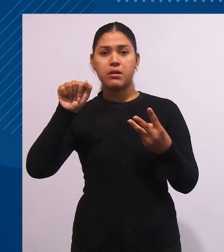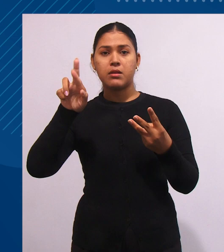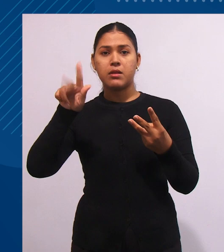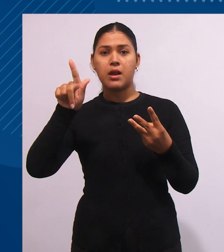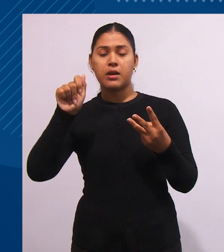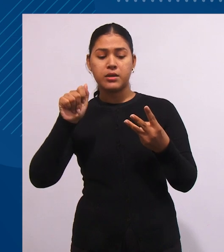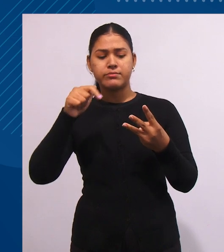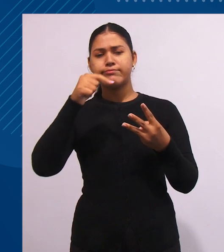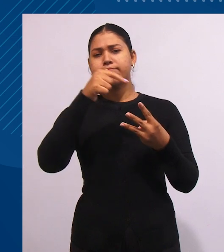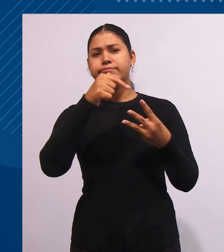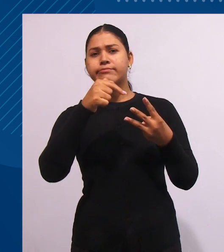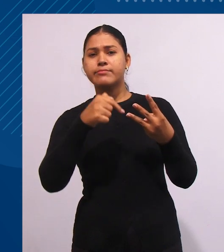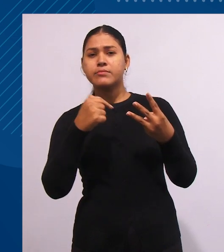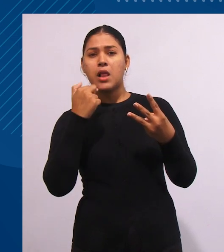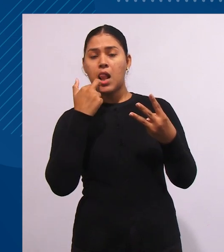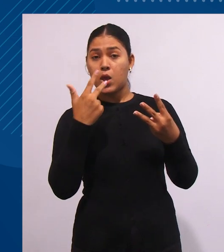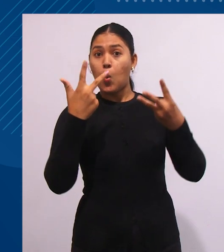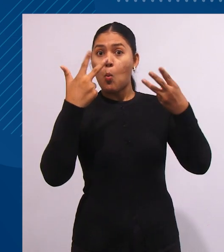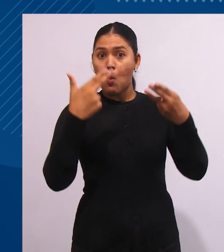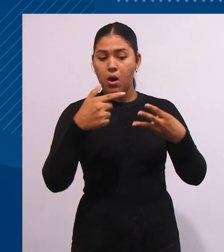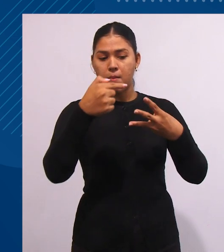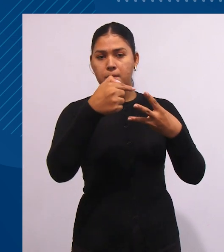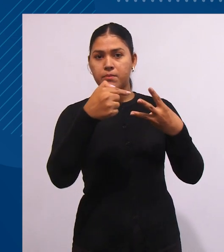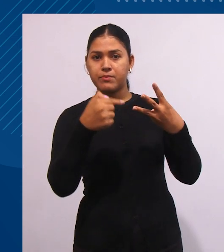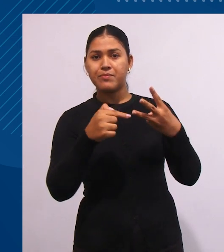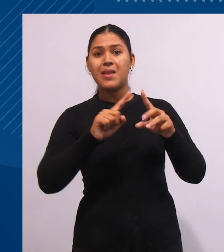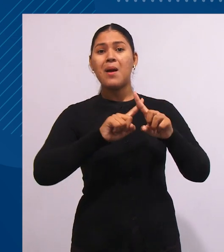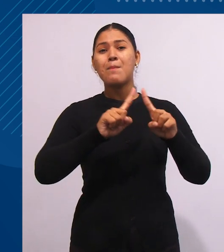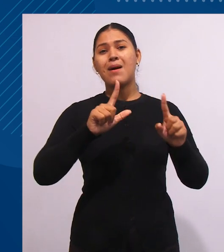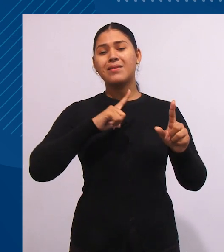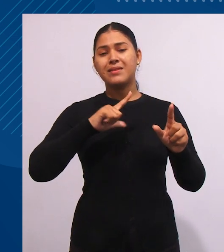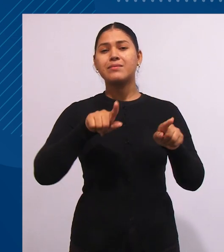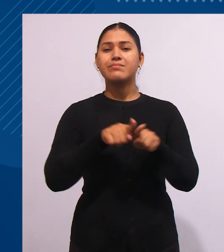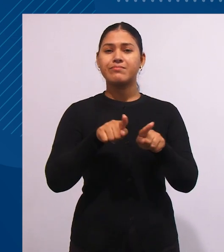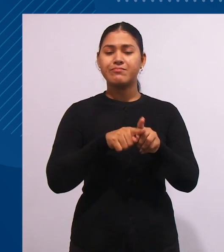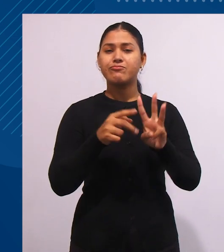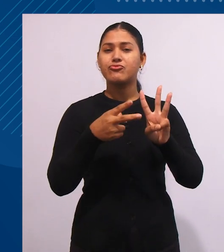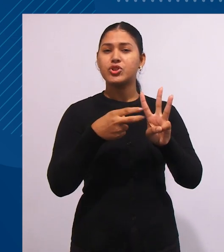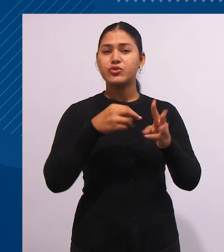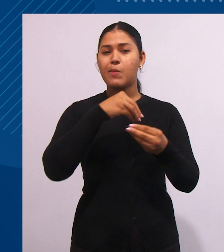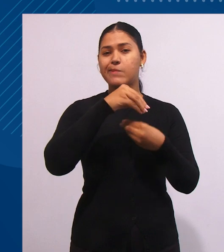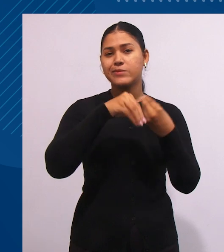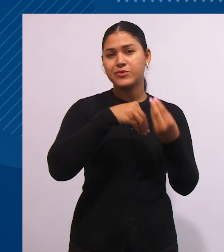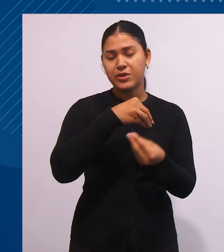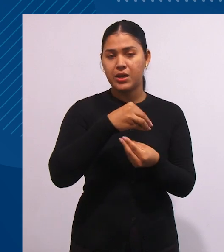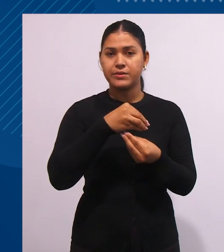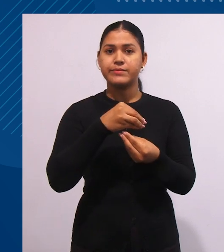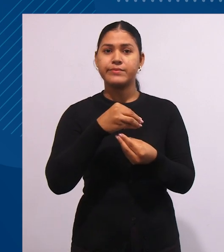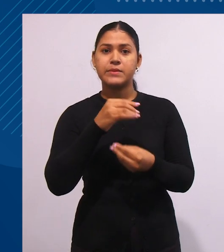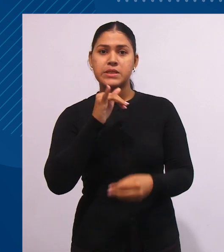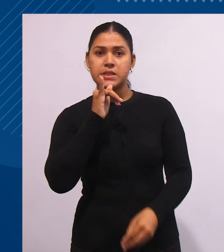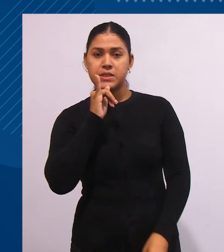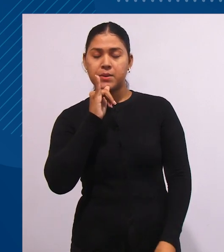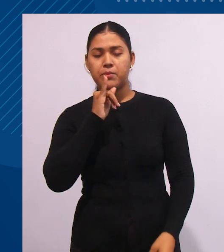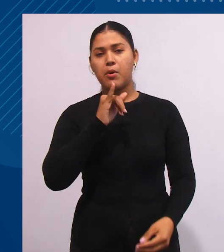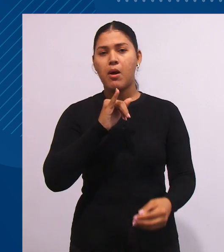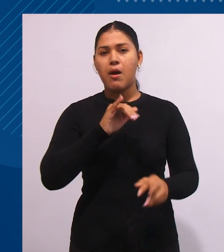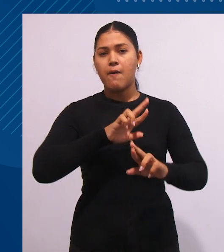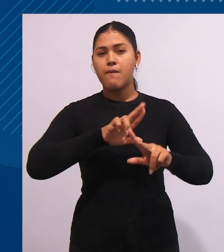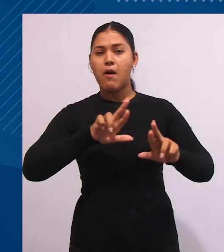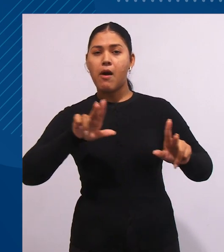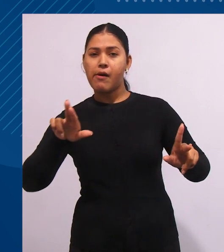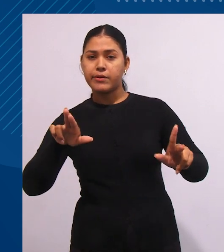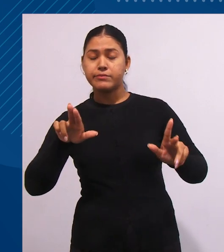se comunicar, né? Tem o mesmo padrão linguístico. Tem outras de outro tronco linguístico, tipo G, enfim. E